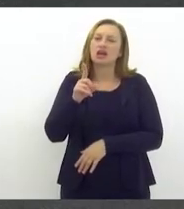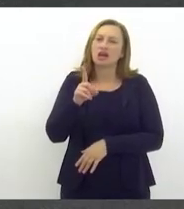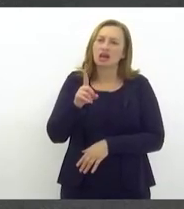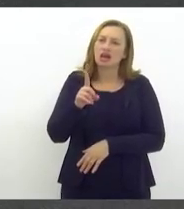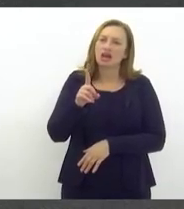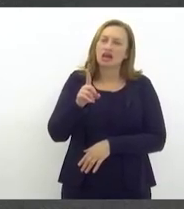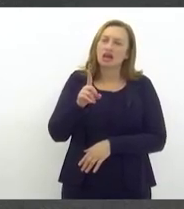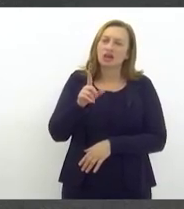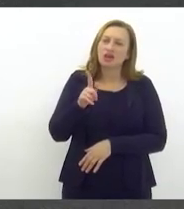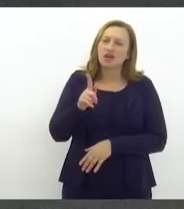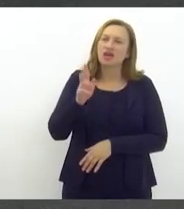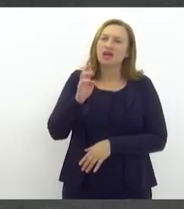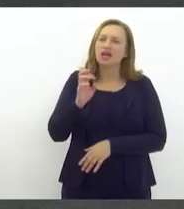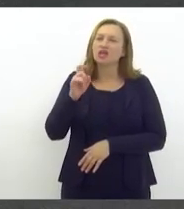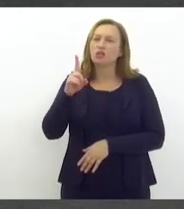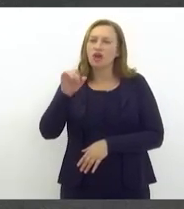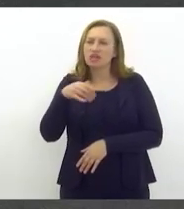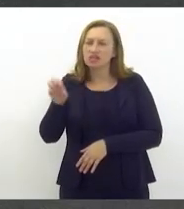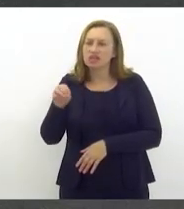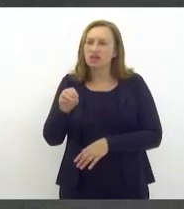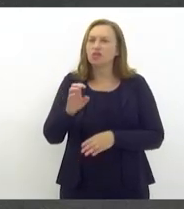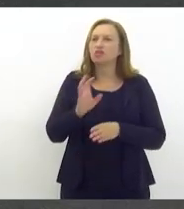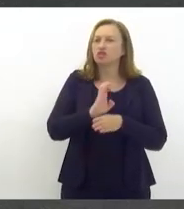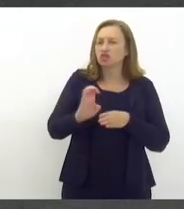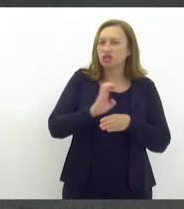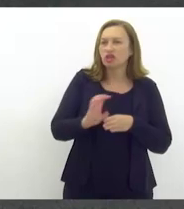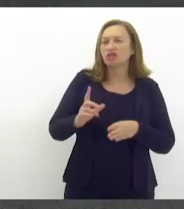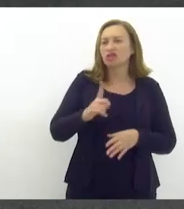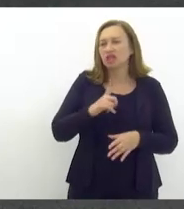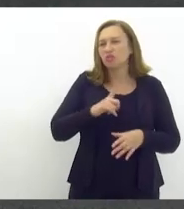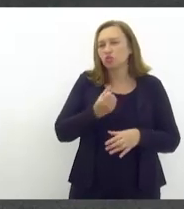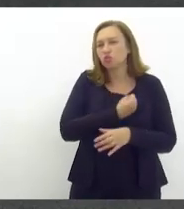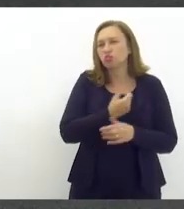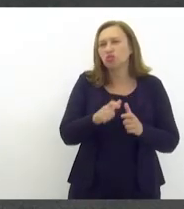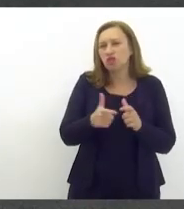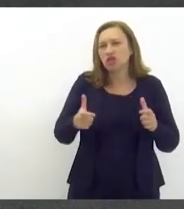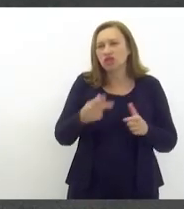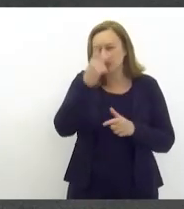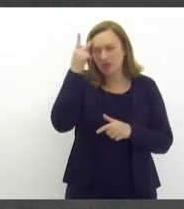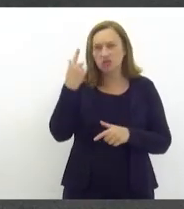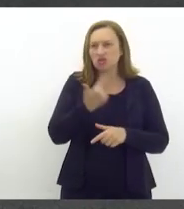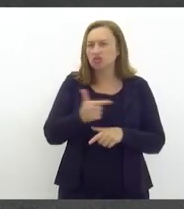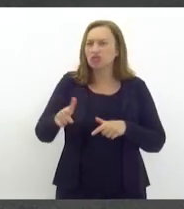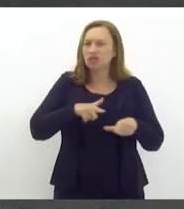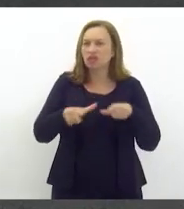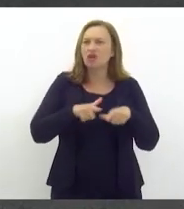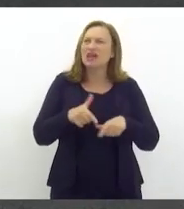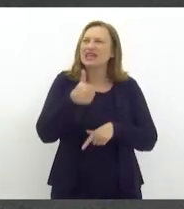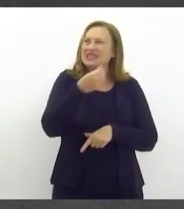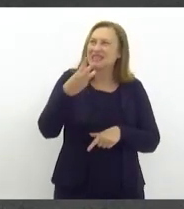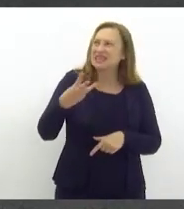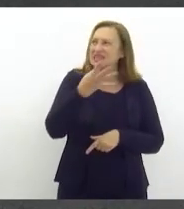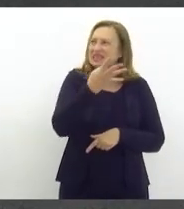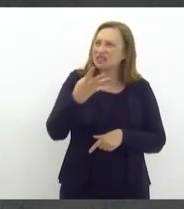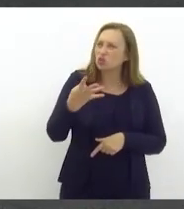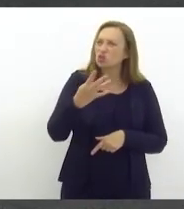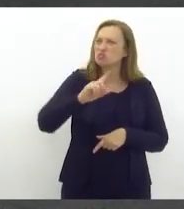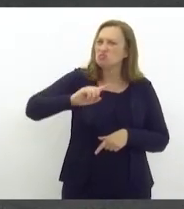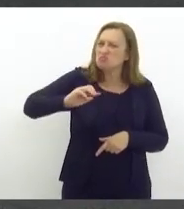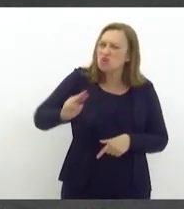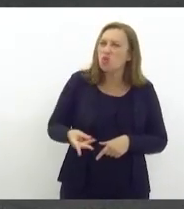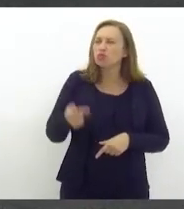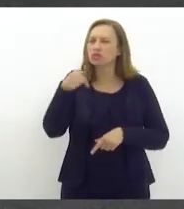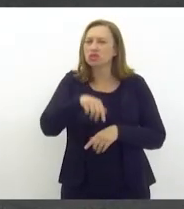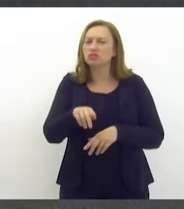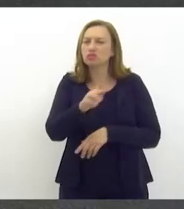E o que acontece? Nós temos um número de desempregados muito grande, em torno de 13 a 14 milhões aqui